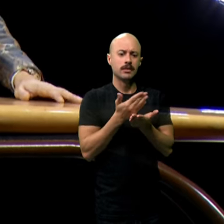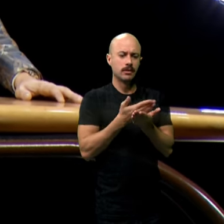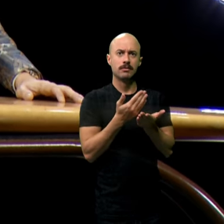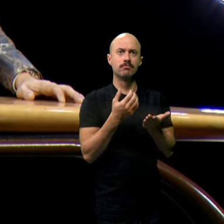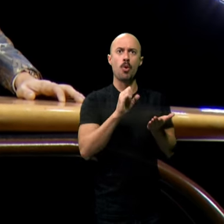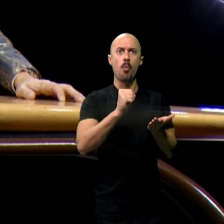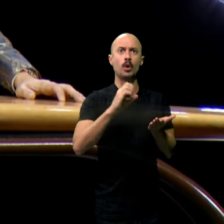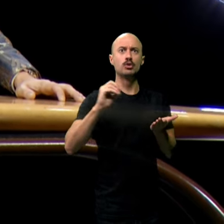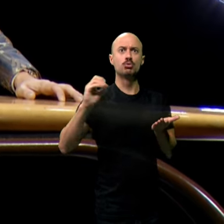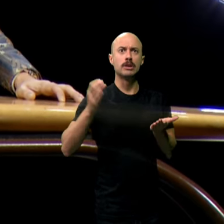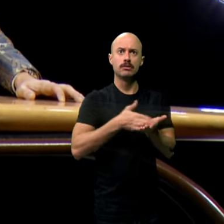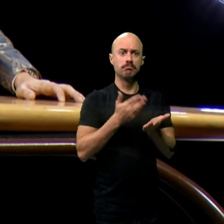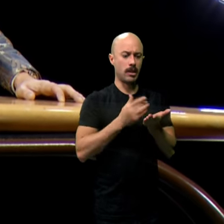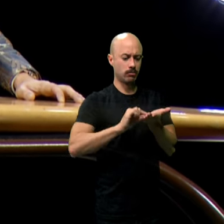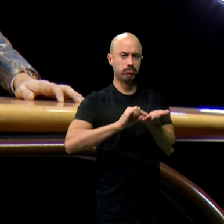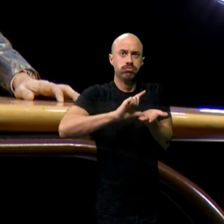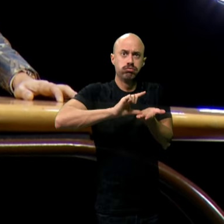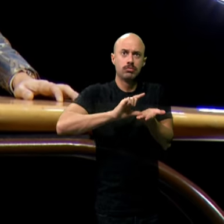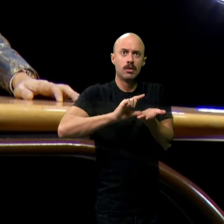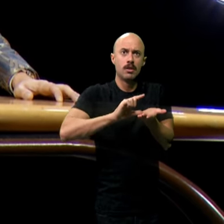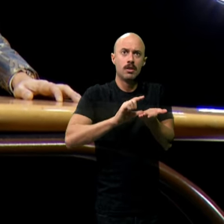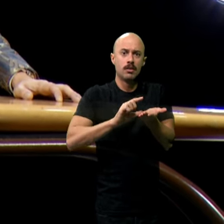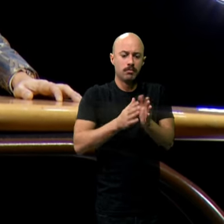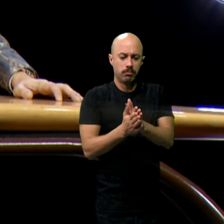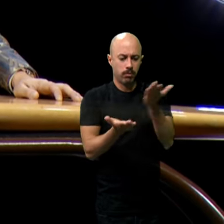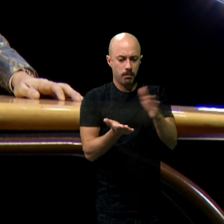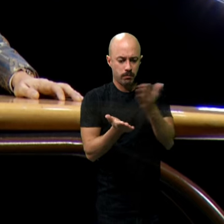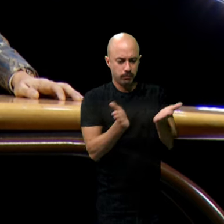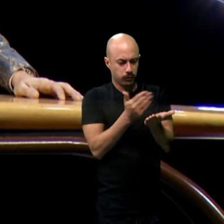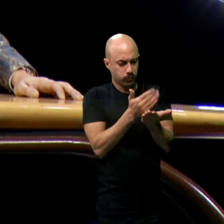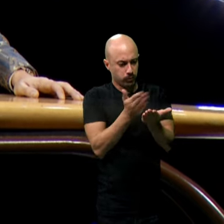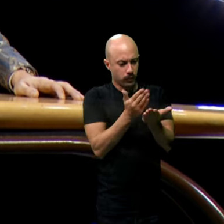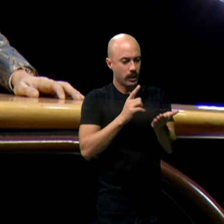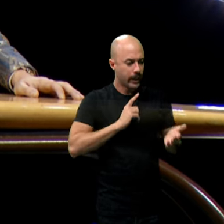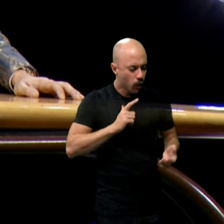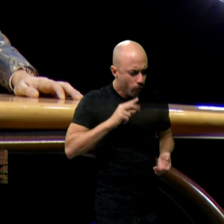de um computador, do antigo Windows 95.